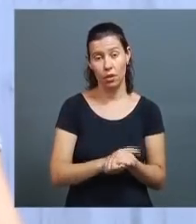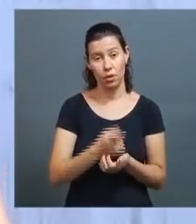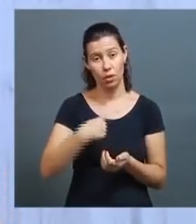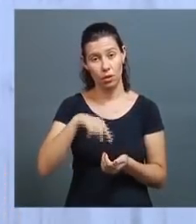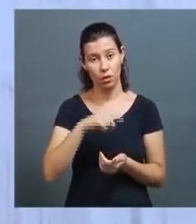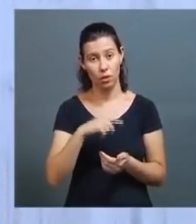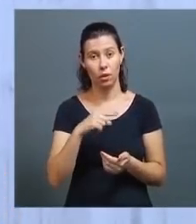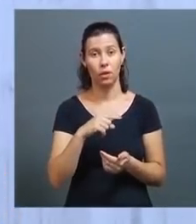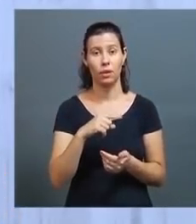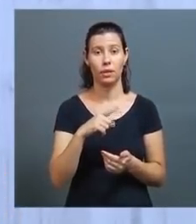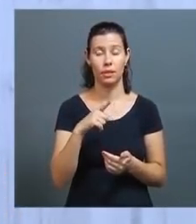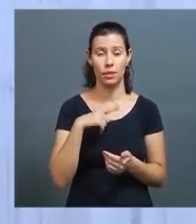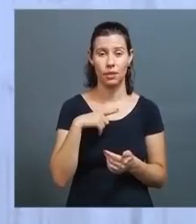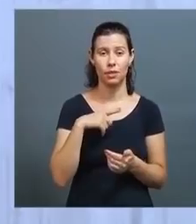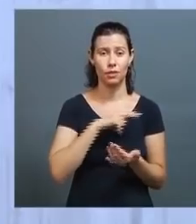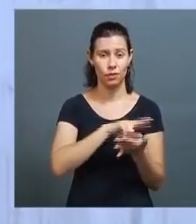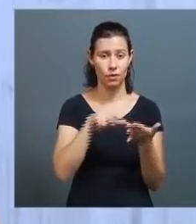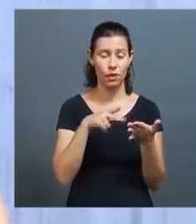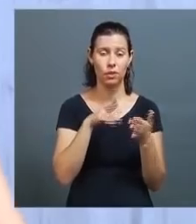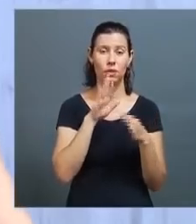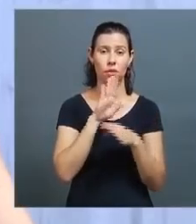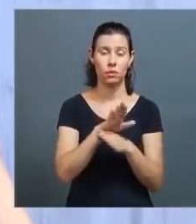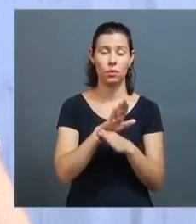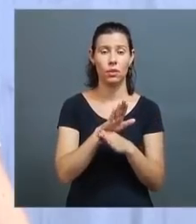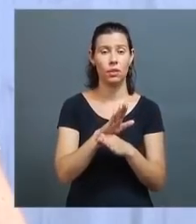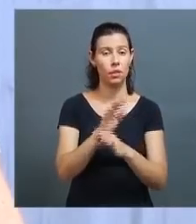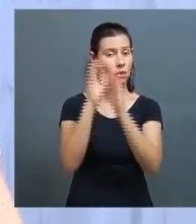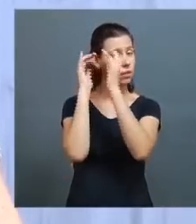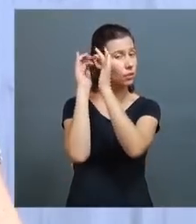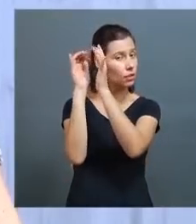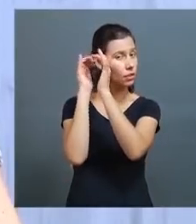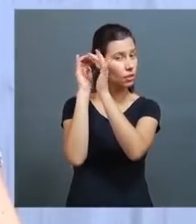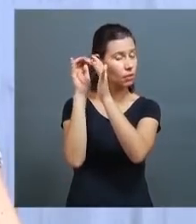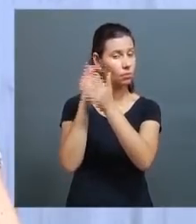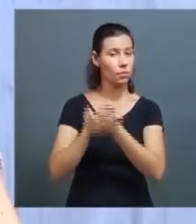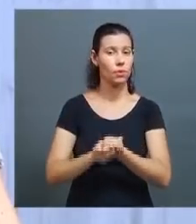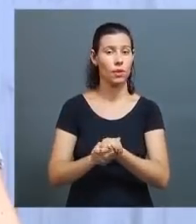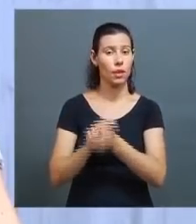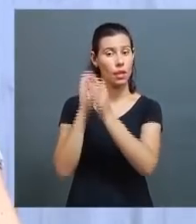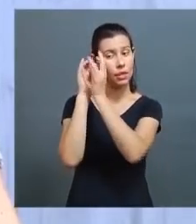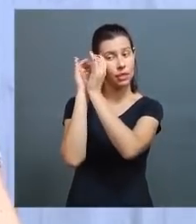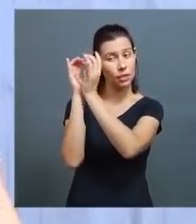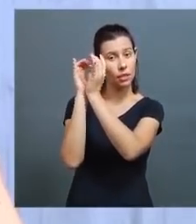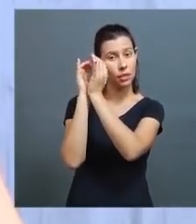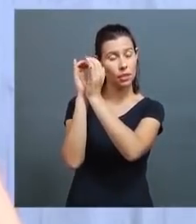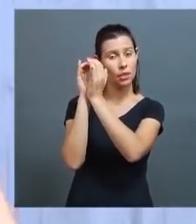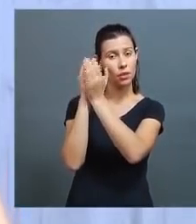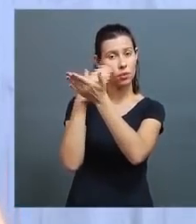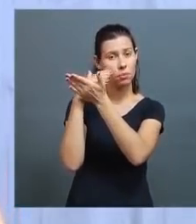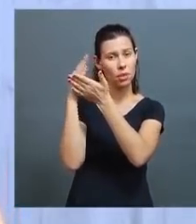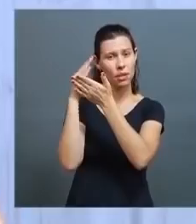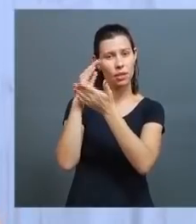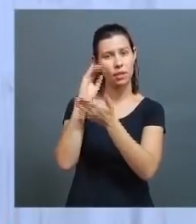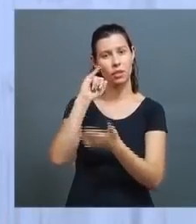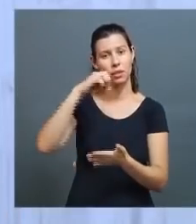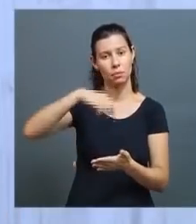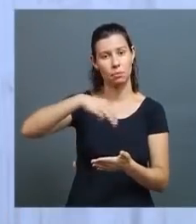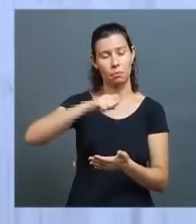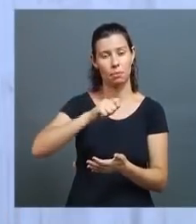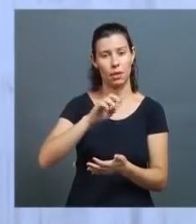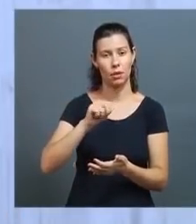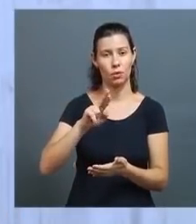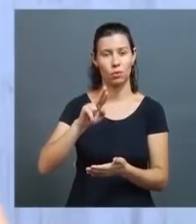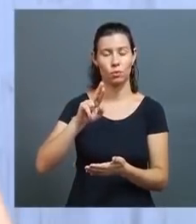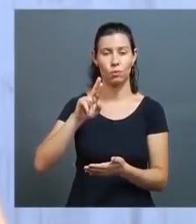temos janelas de oportunidade. O cérebro da criança, ele nasce muito imaturo e ele vai ter a oportunidade de